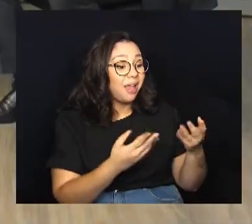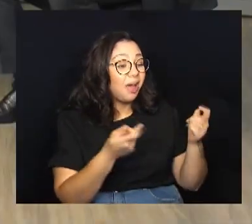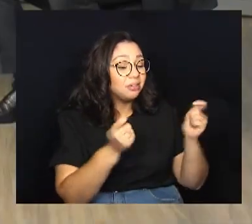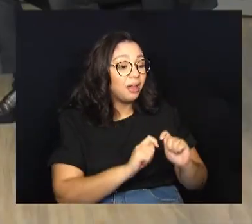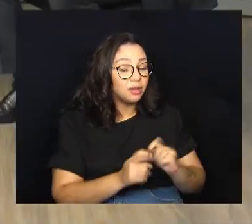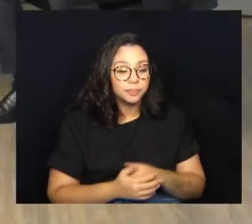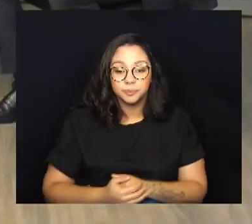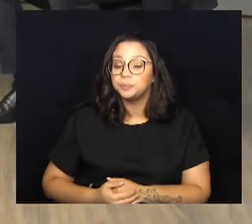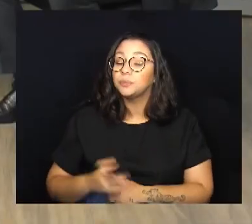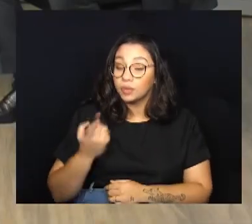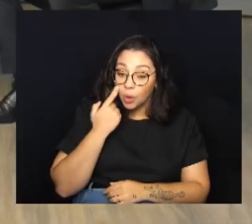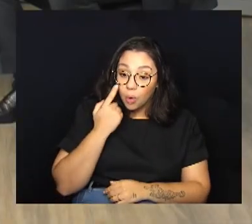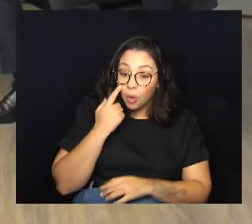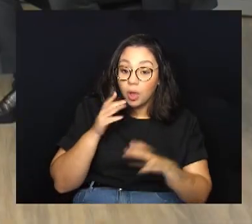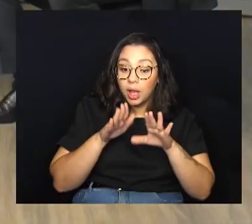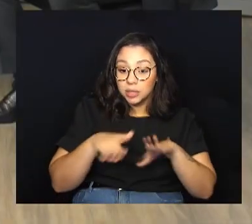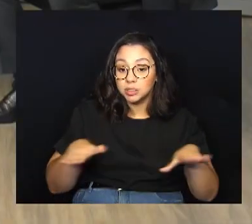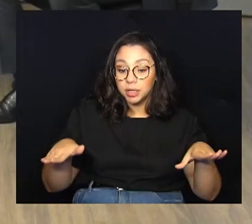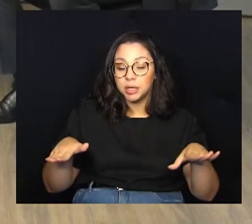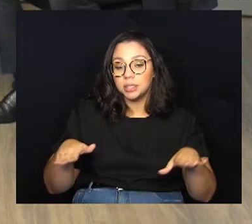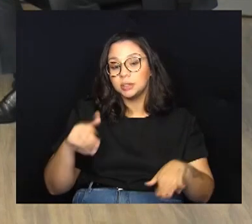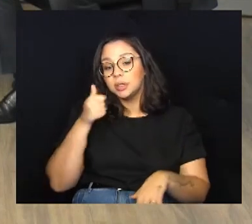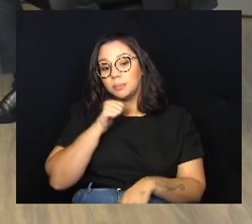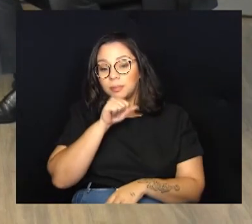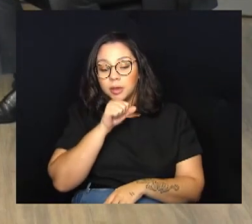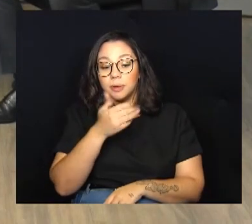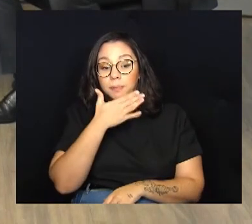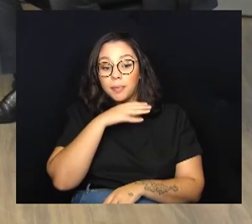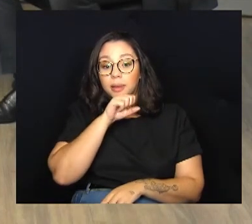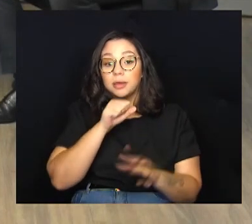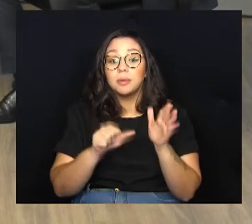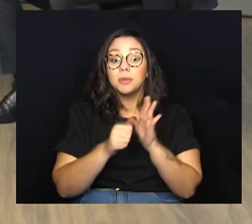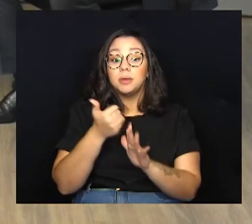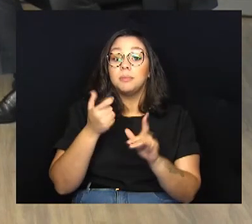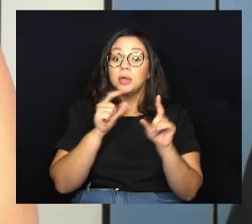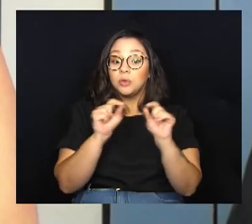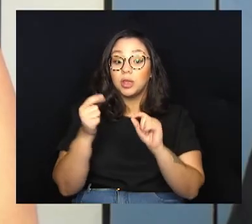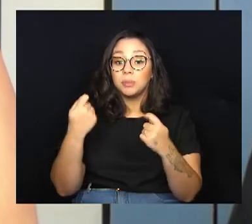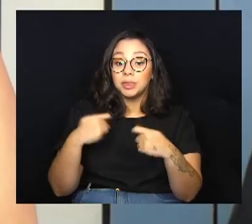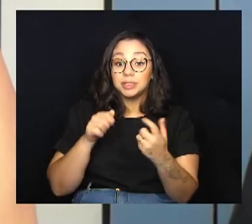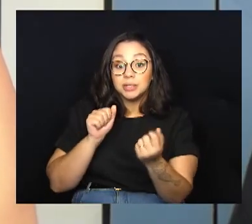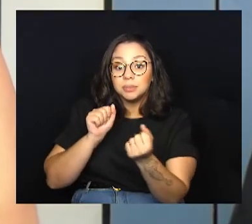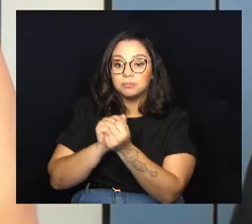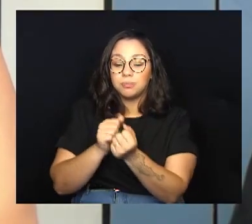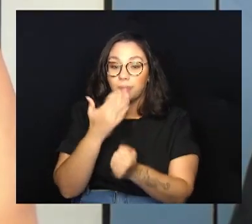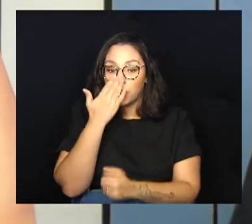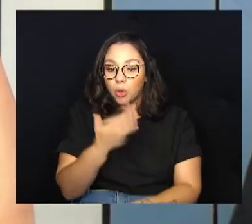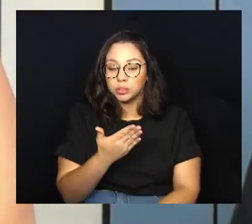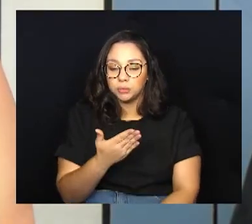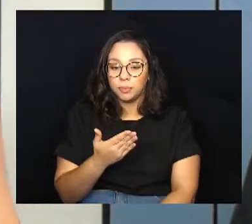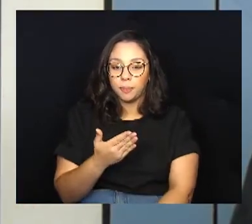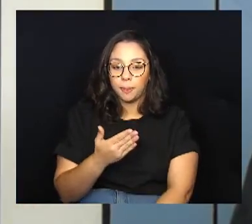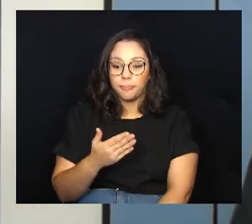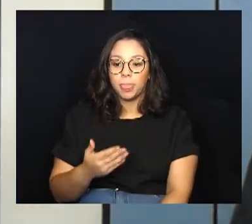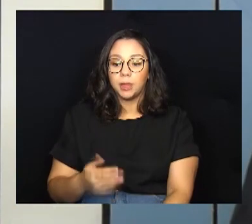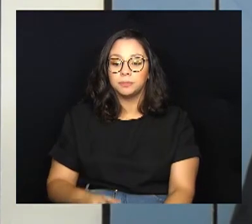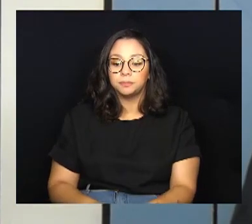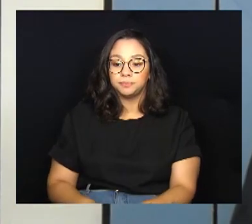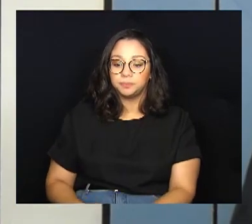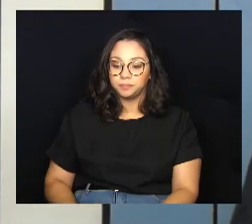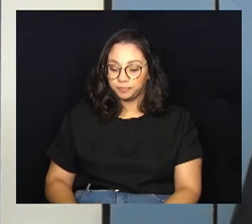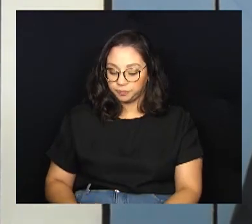Campinas, morar na nossa cidade aqui, é que todas as políticas públicas desenvolvidas na capital refletem municípios